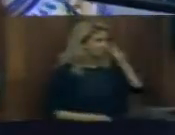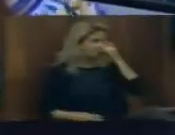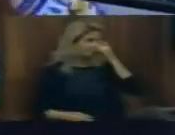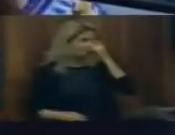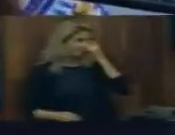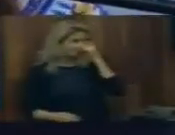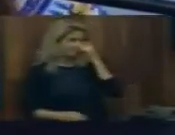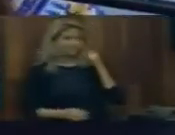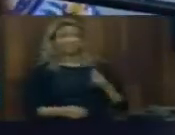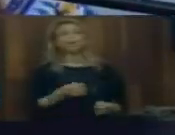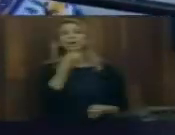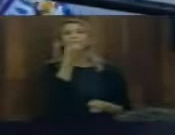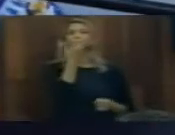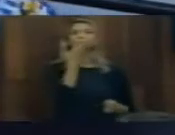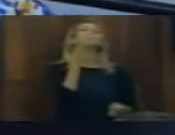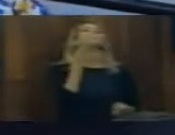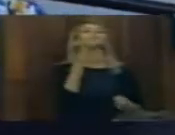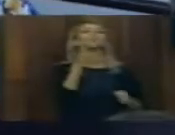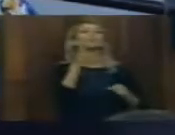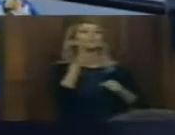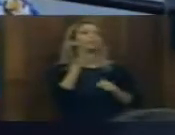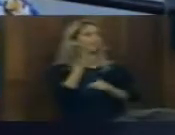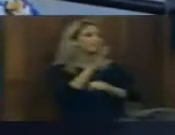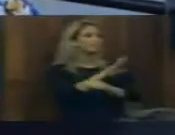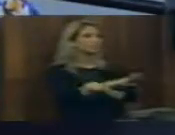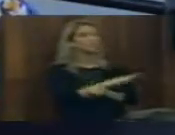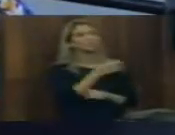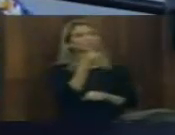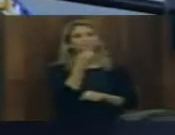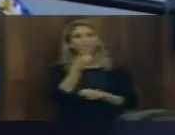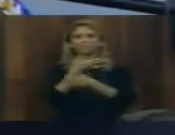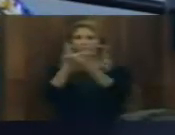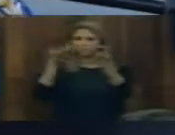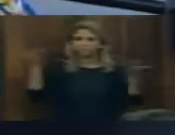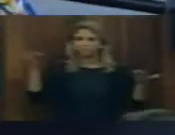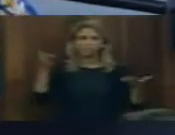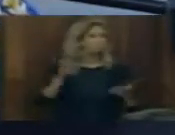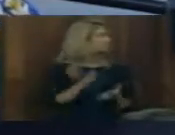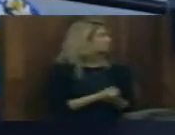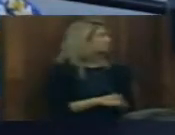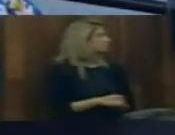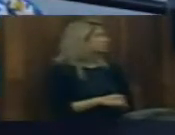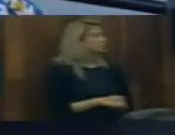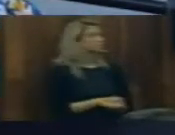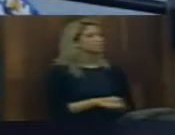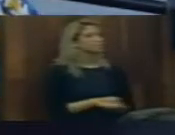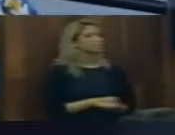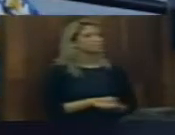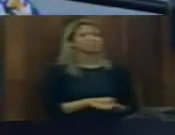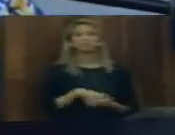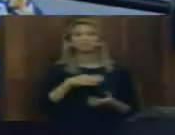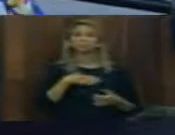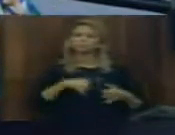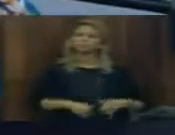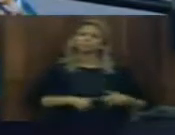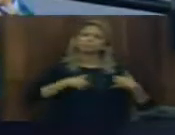Boa tarde à bancada, boa tarde senhoras, senhores aqui presentes, com grande